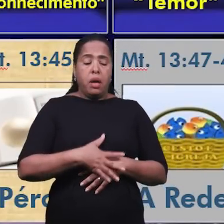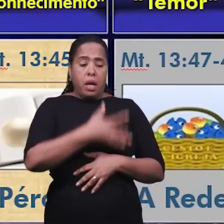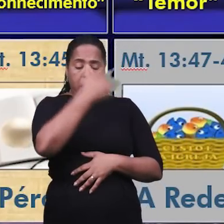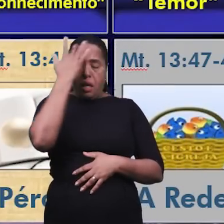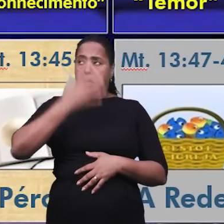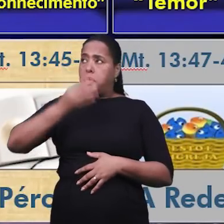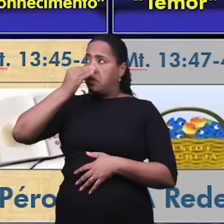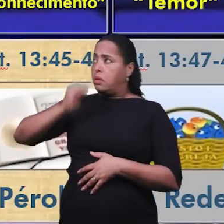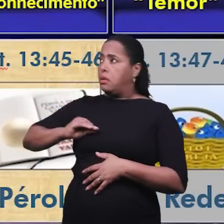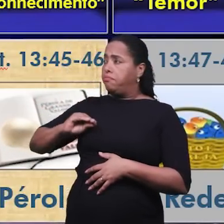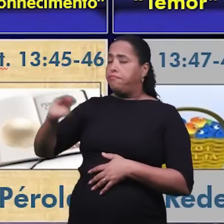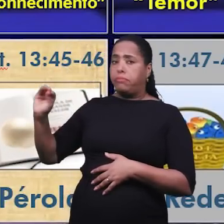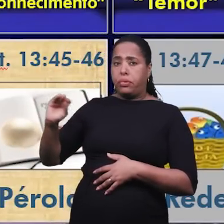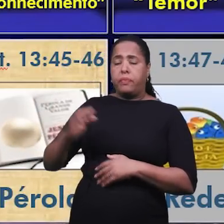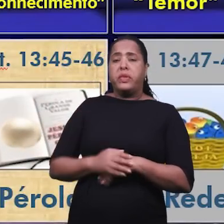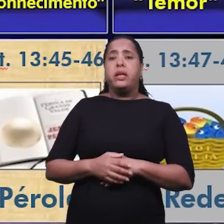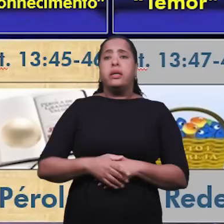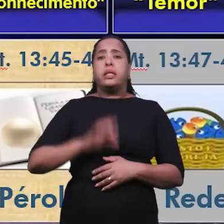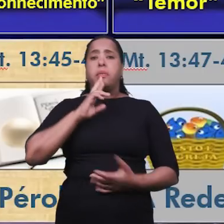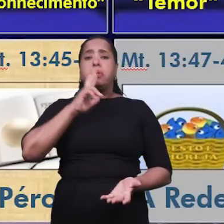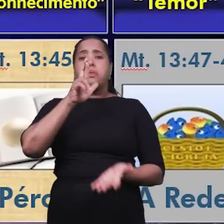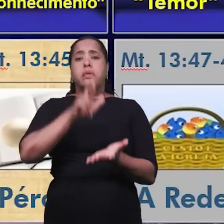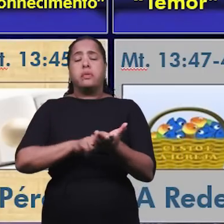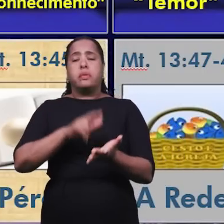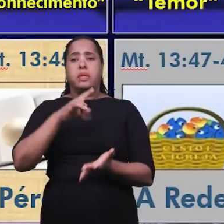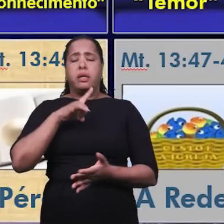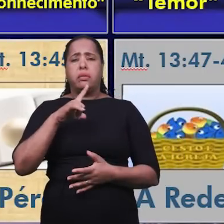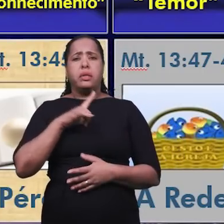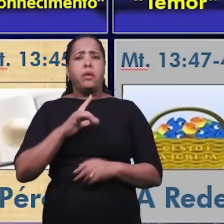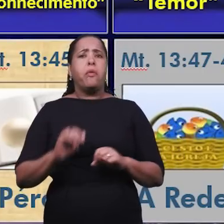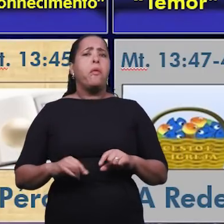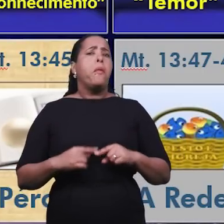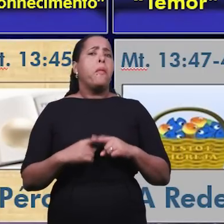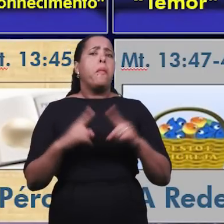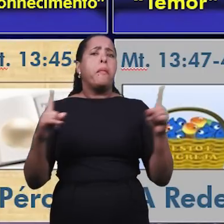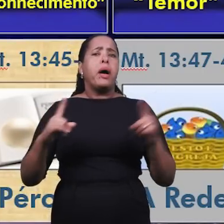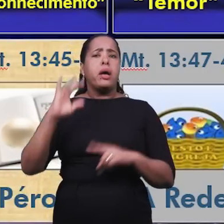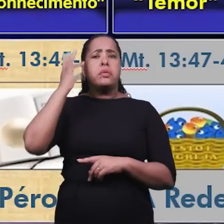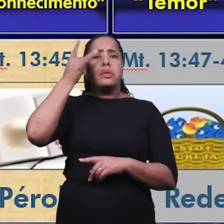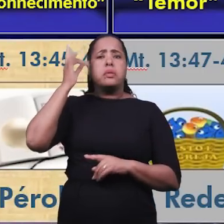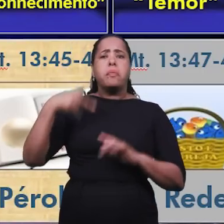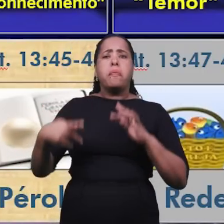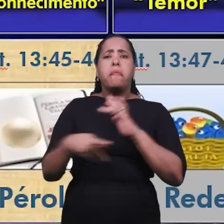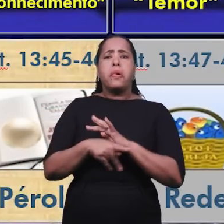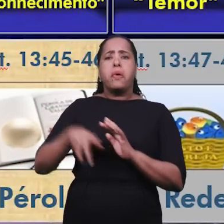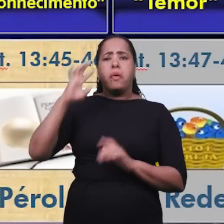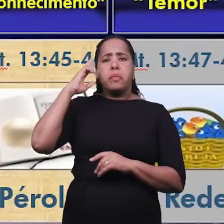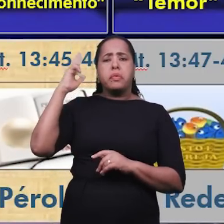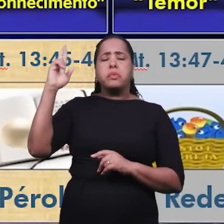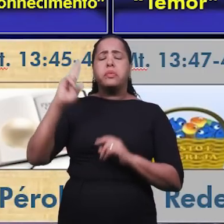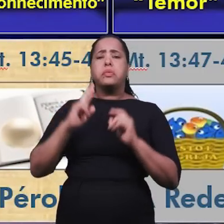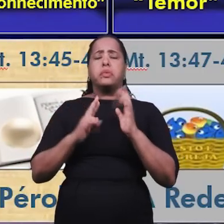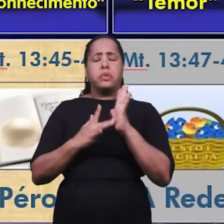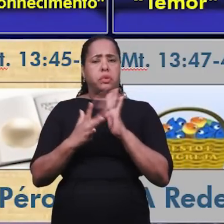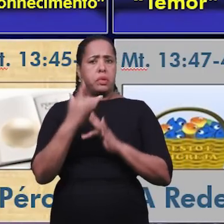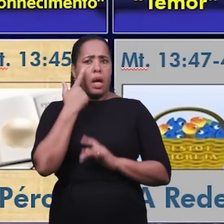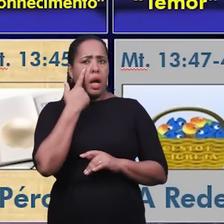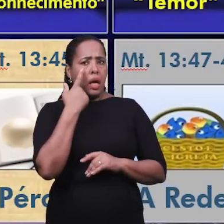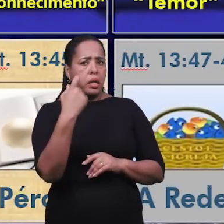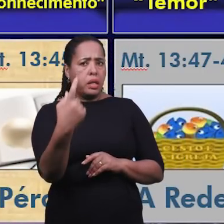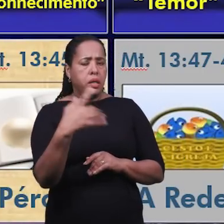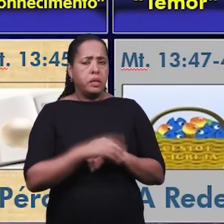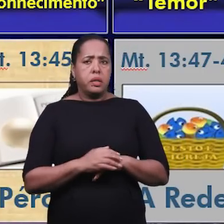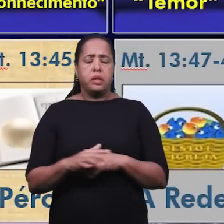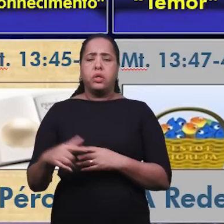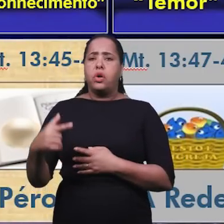a boa terra e tudo isso, e os frutos que foram produzidos. Mas o Espírito do Senhor, ali, que